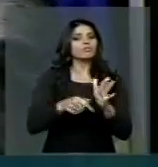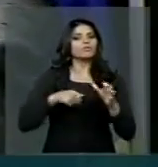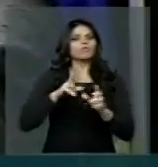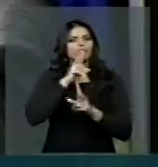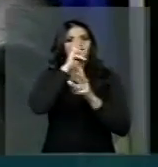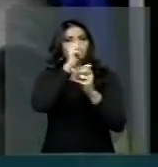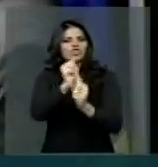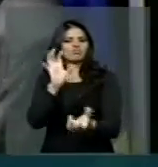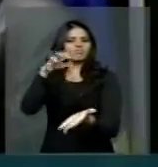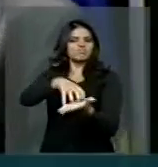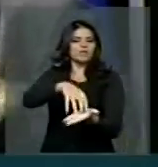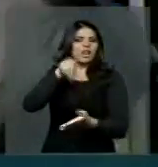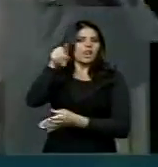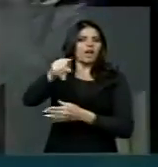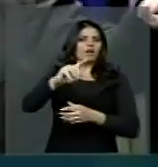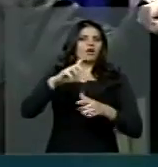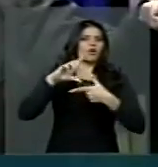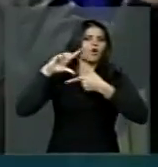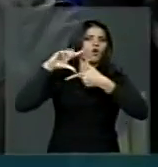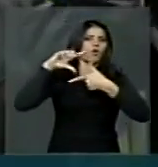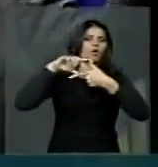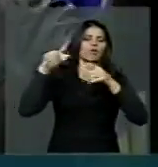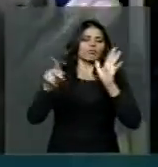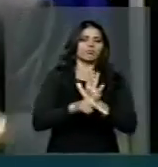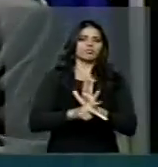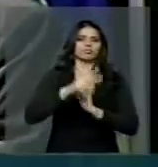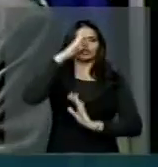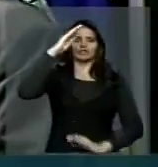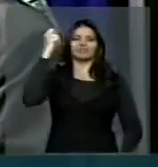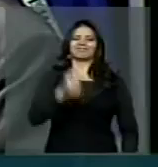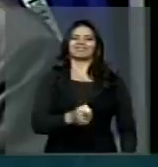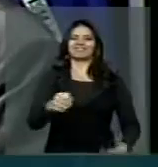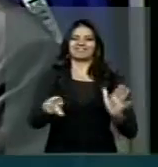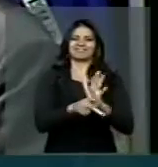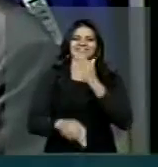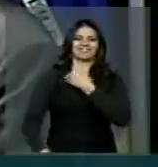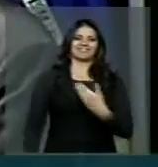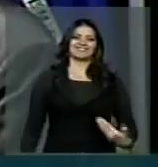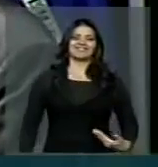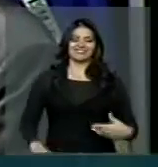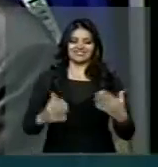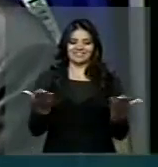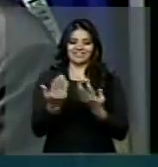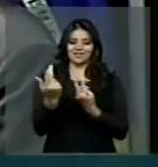conservadoras, lá na ditadura, como agora no governo atual.